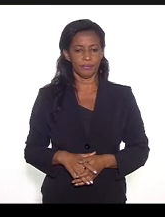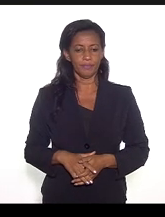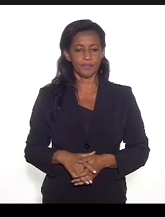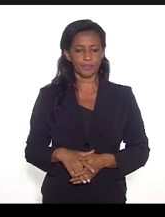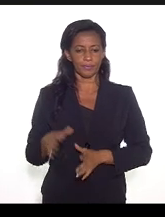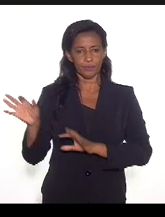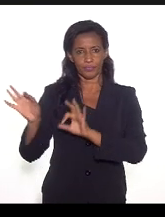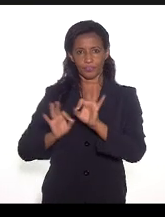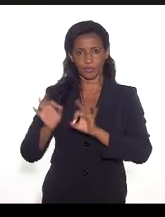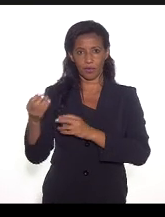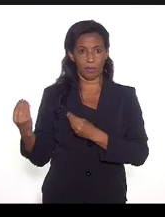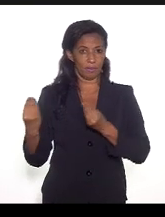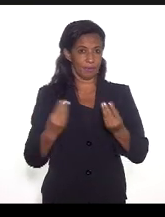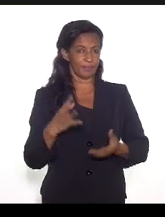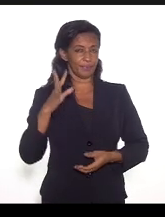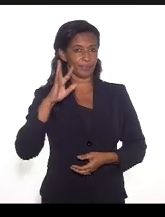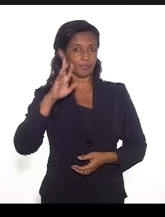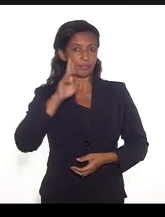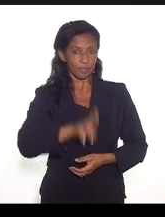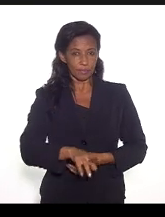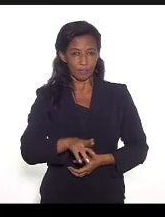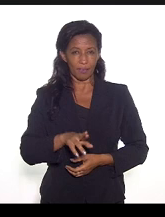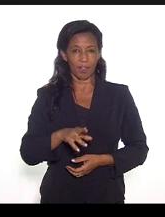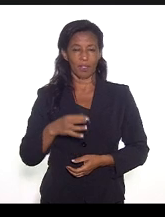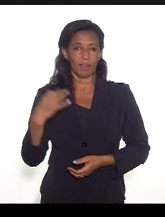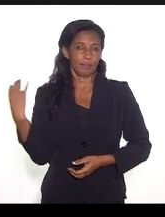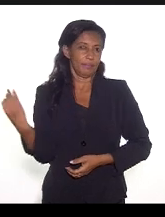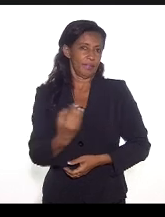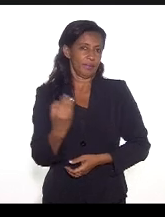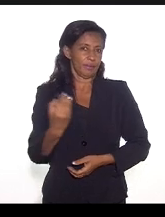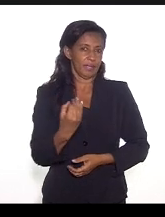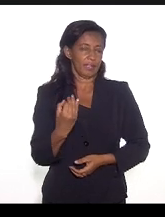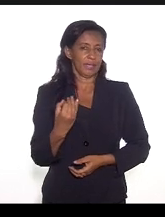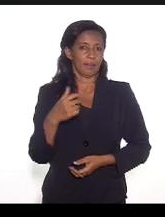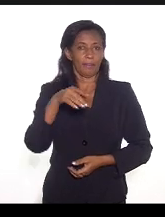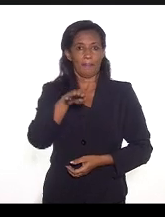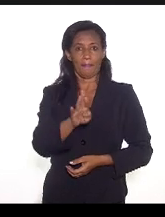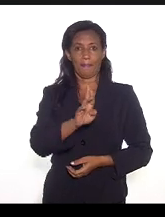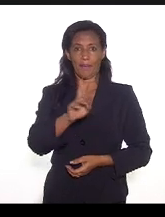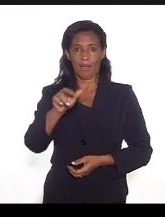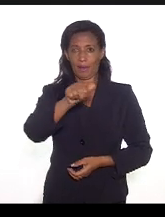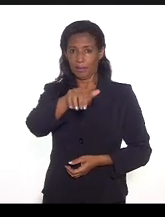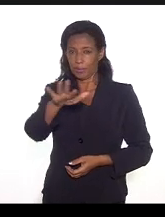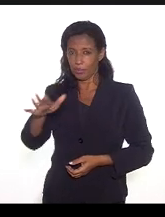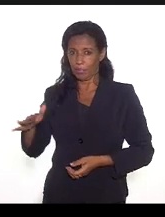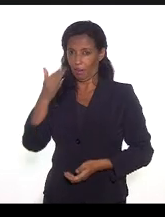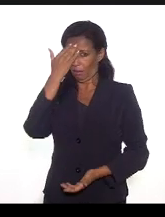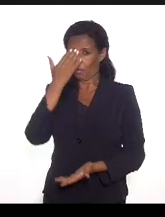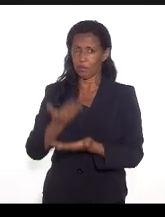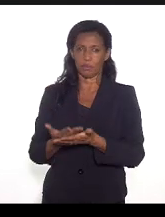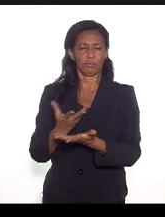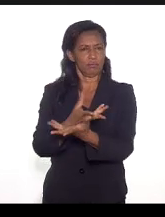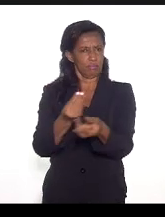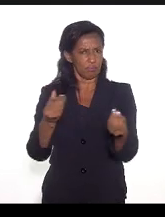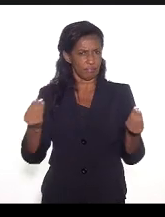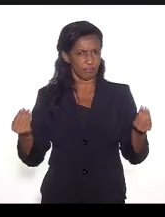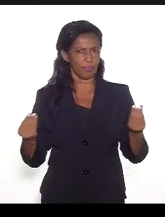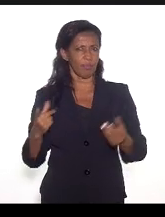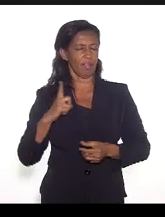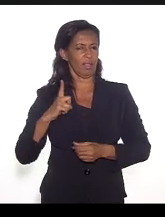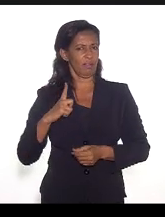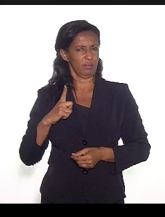de forma a trazer a melhor solução possível para a BR do Mar, que eu acredito muito nela, tenho